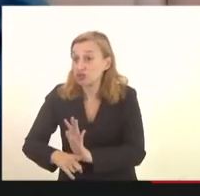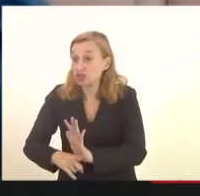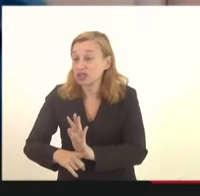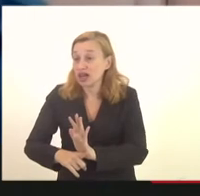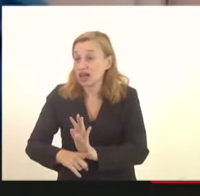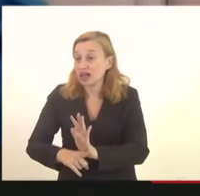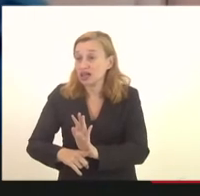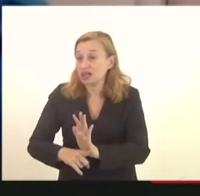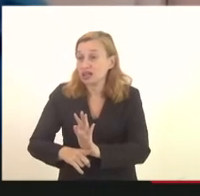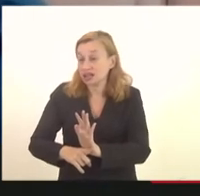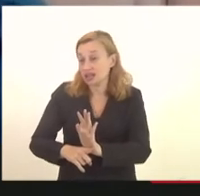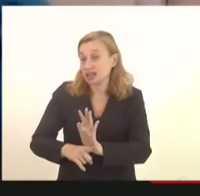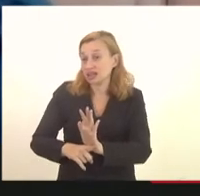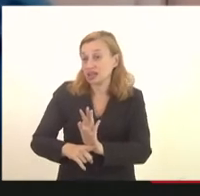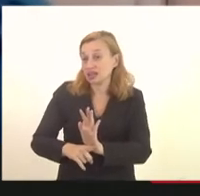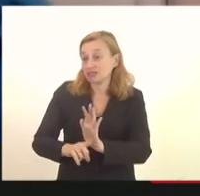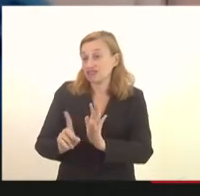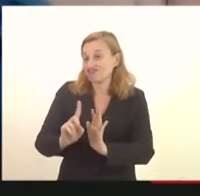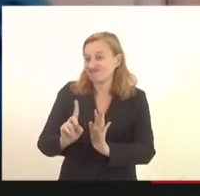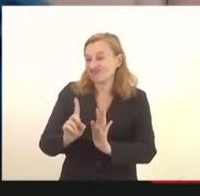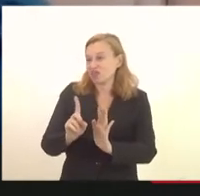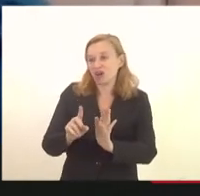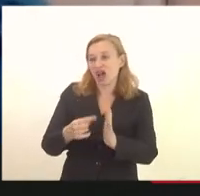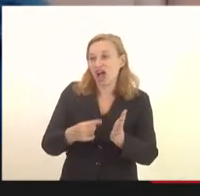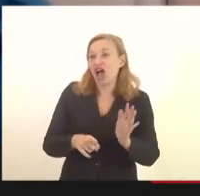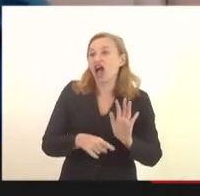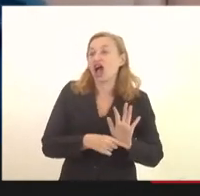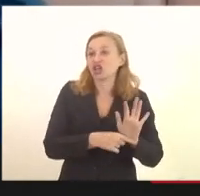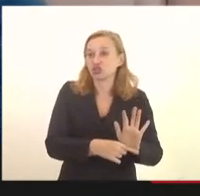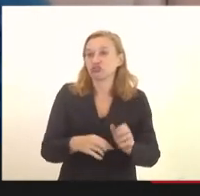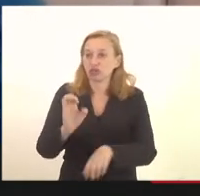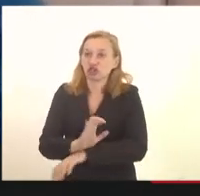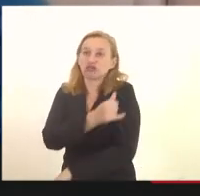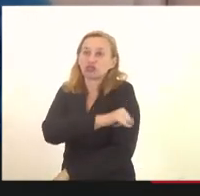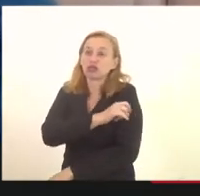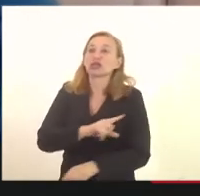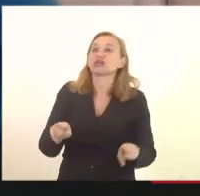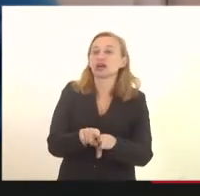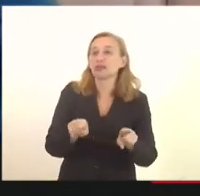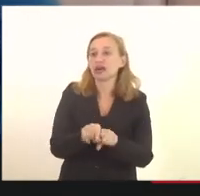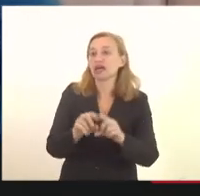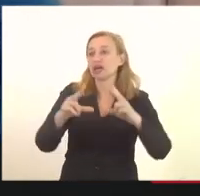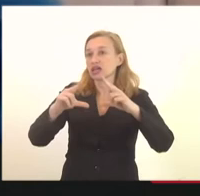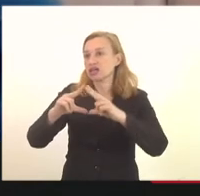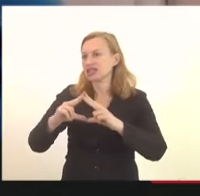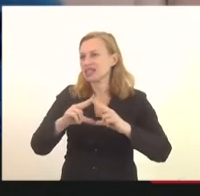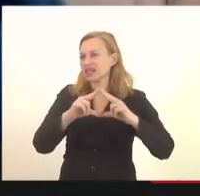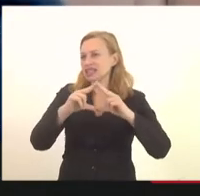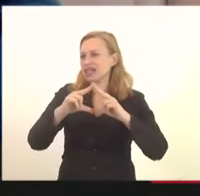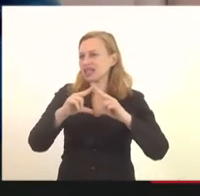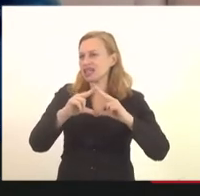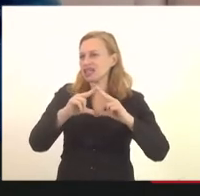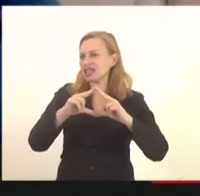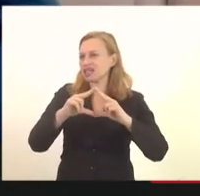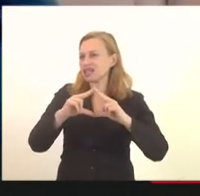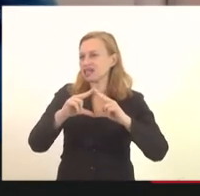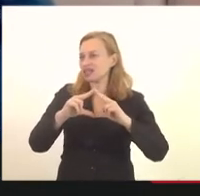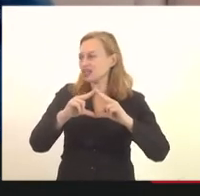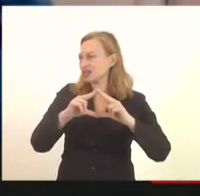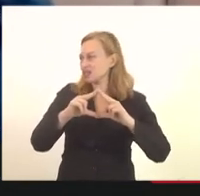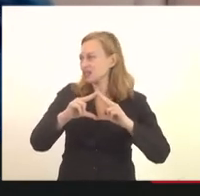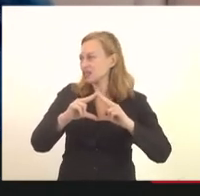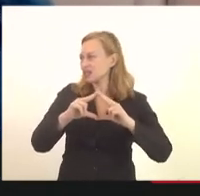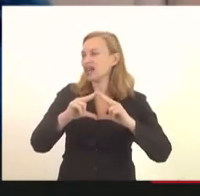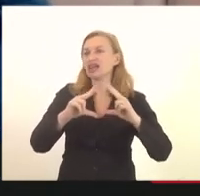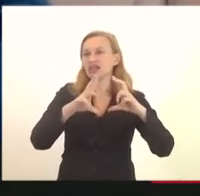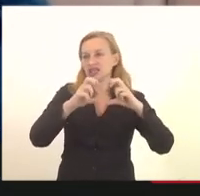um enclave do que uma âncora no Estado do Rio de Janeiro. Santa Catarina, que tem uma estrutura econômica integrada, está, né, com